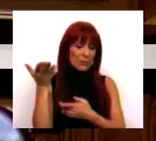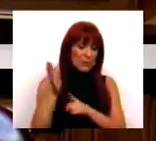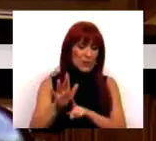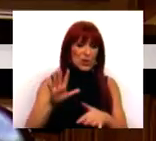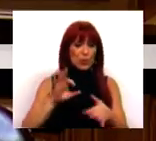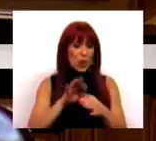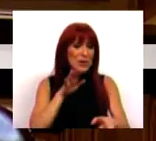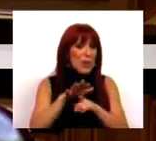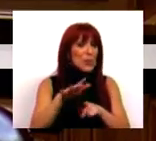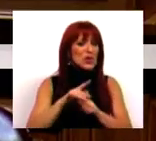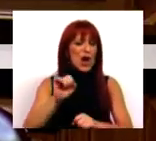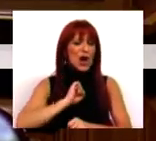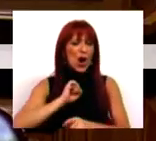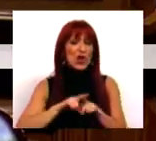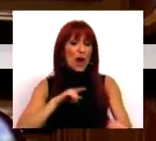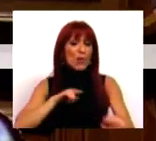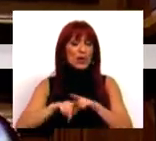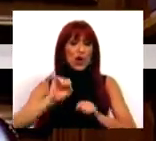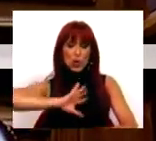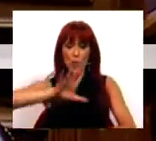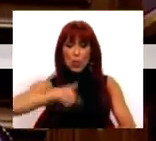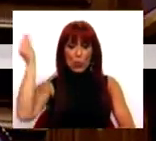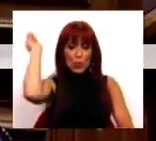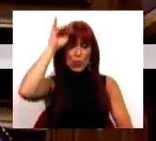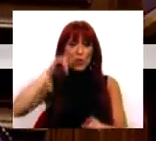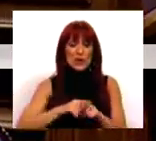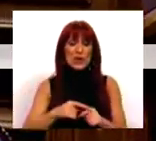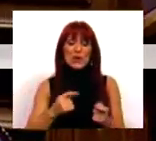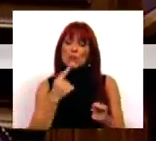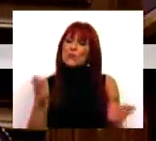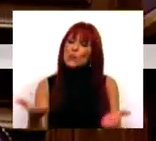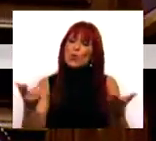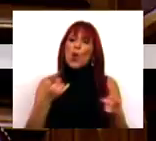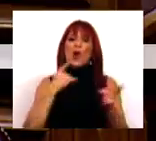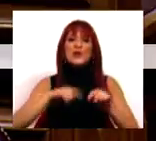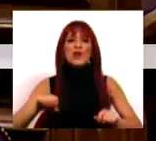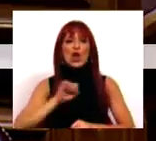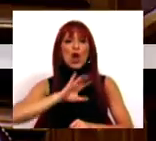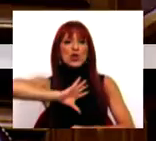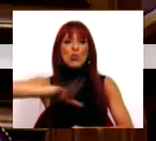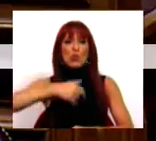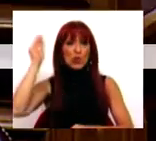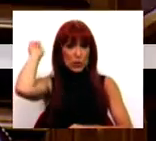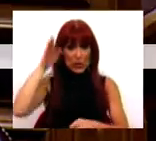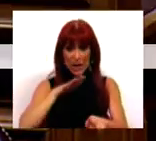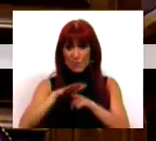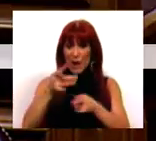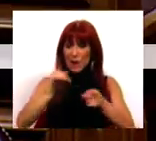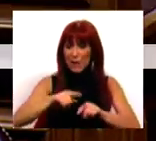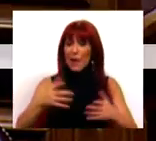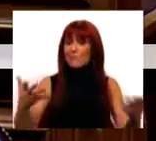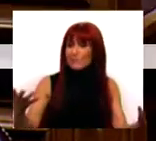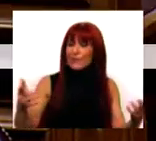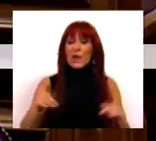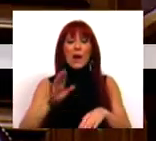designadamente sobre o impacto das nossas políticas no mundo rural e na redinamização do nosso mundo rural, com impacto também,